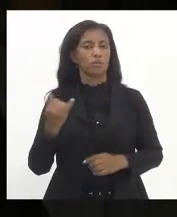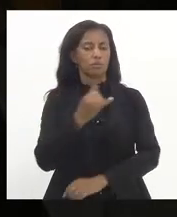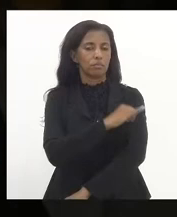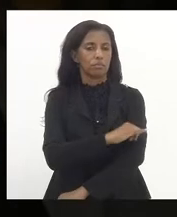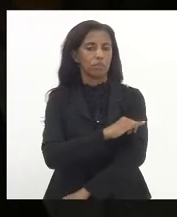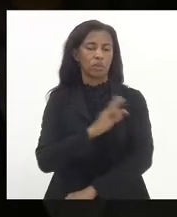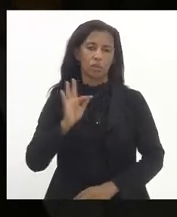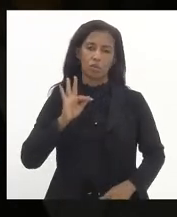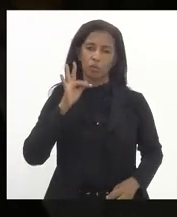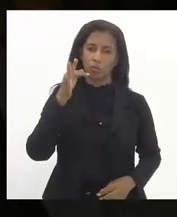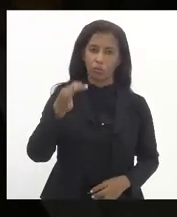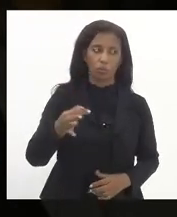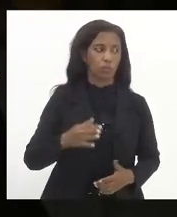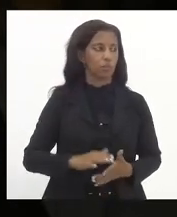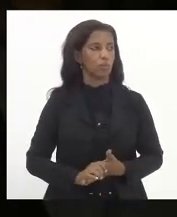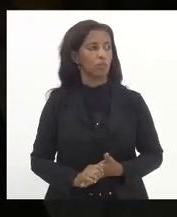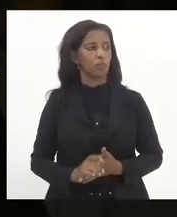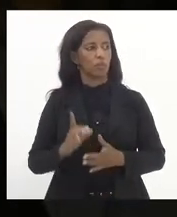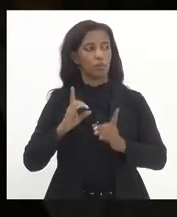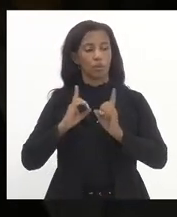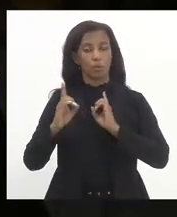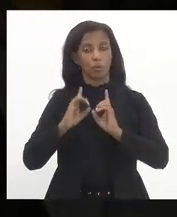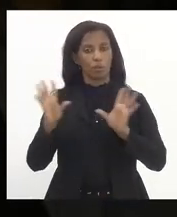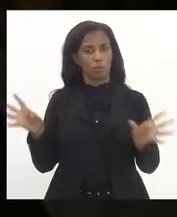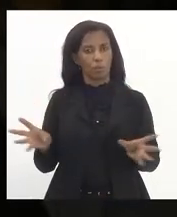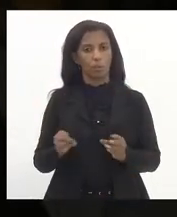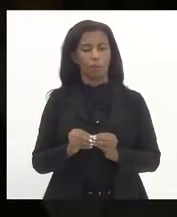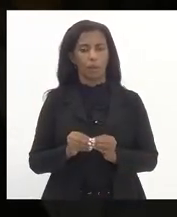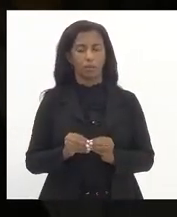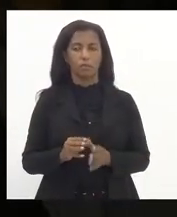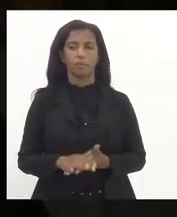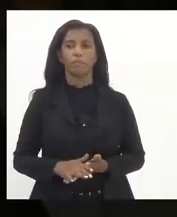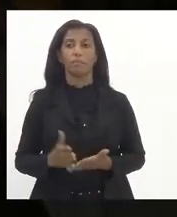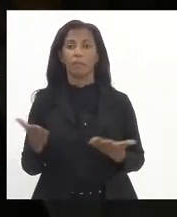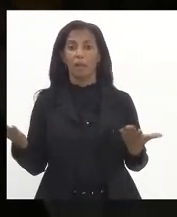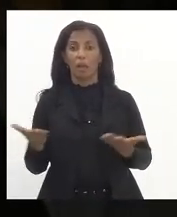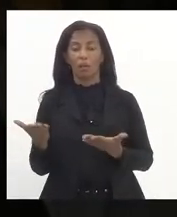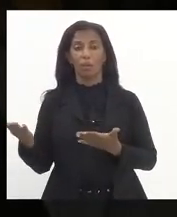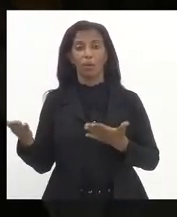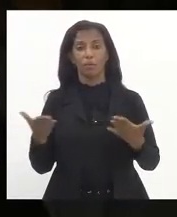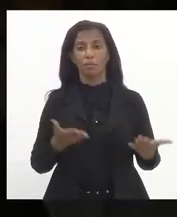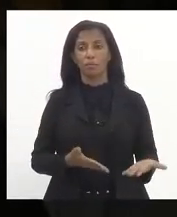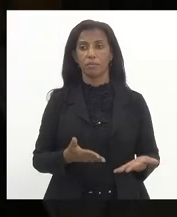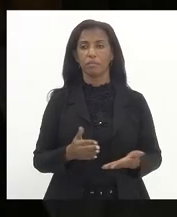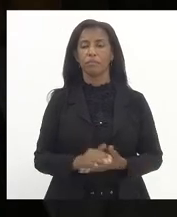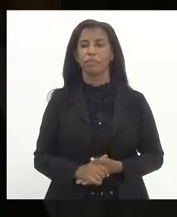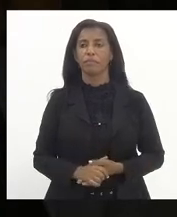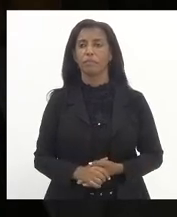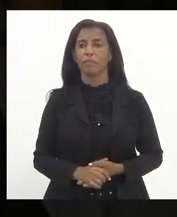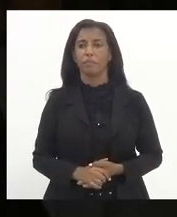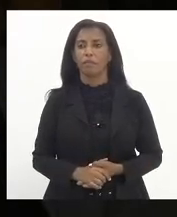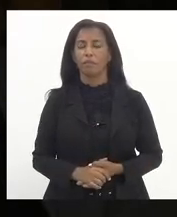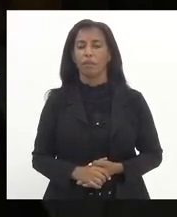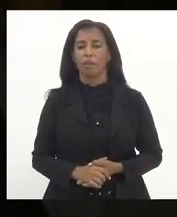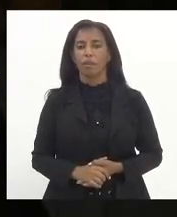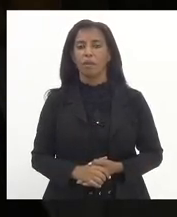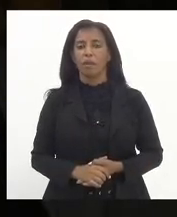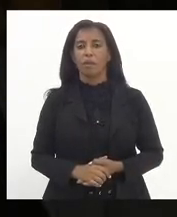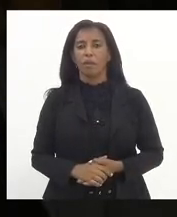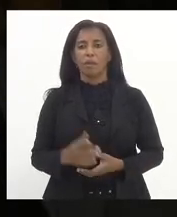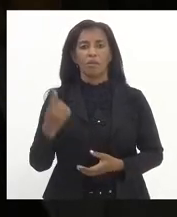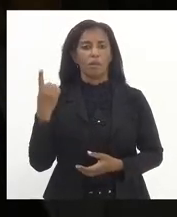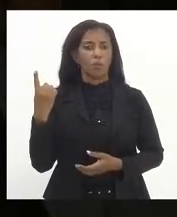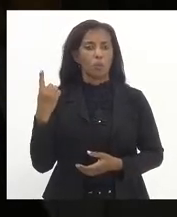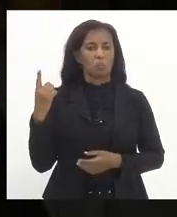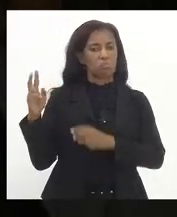seu futuro, suas possibilidades, e um debate que é complexo. Agora veio à tona, e aí concluo mesmo, veio à tona uma vertente que